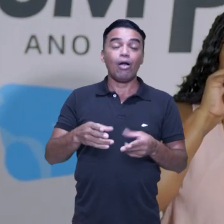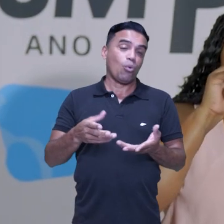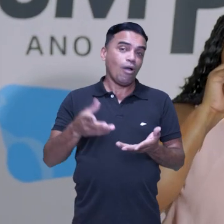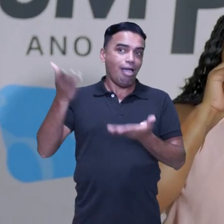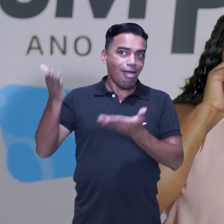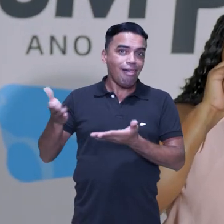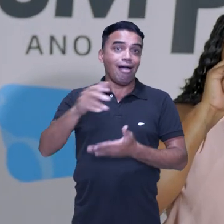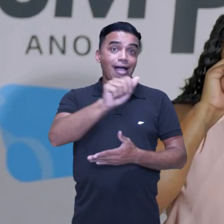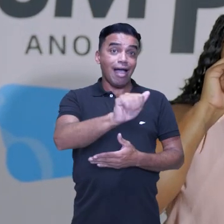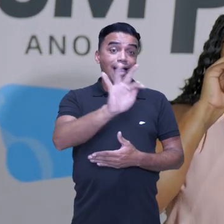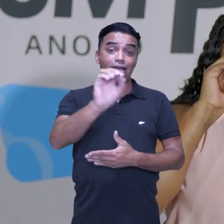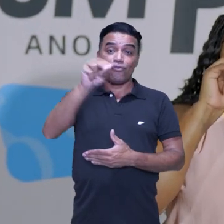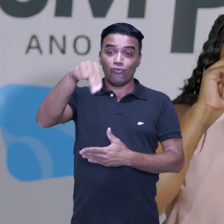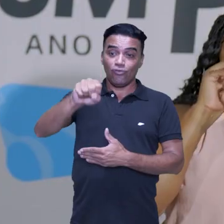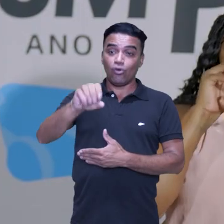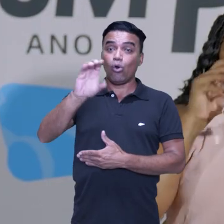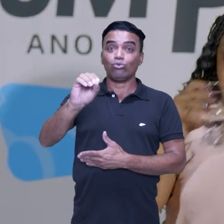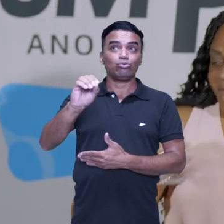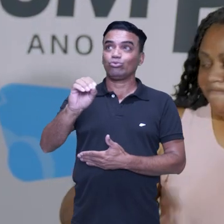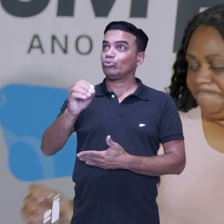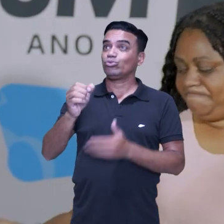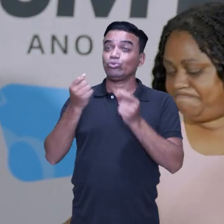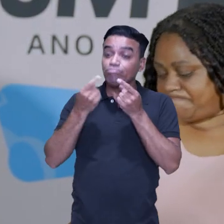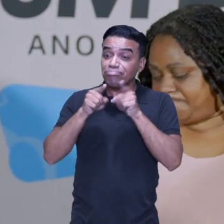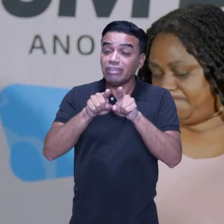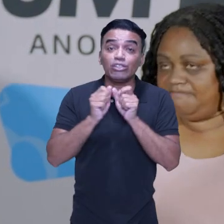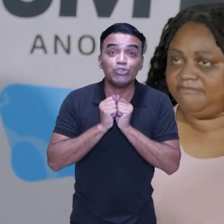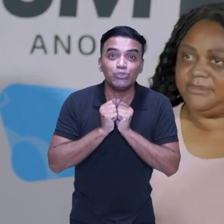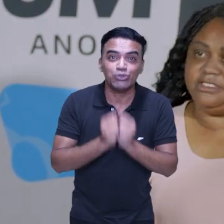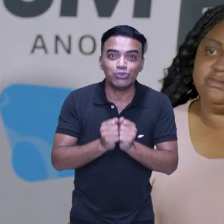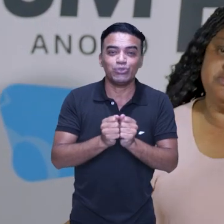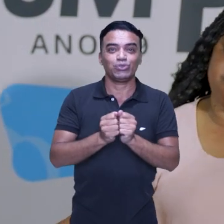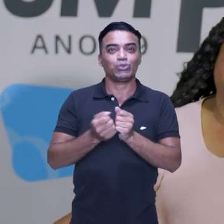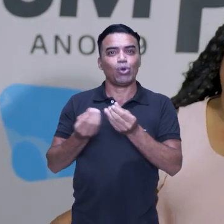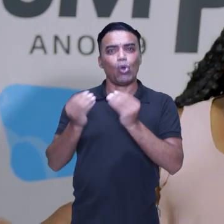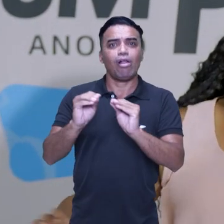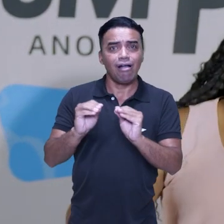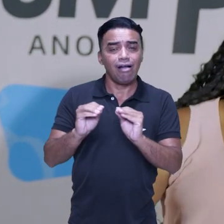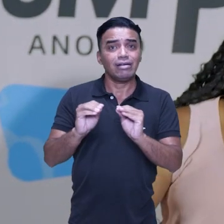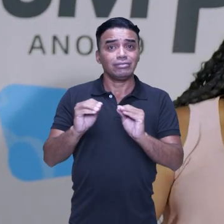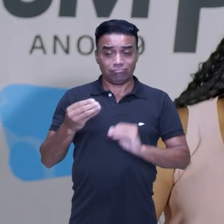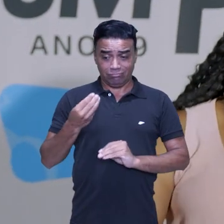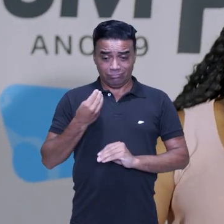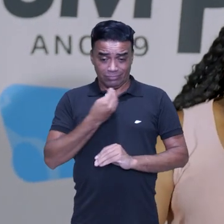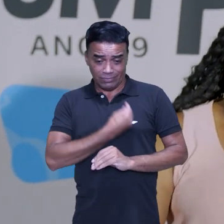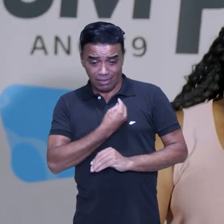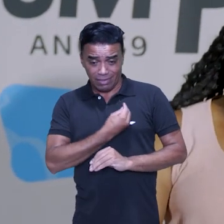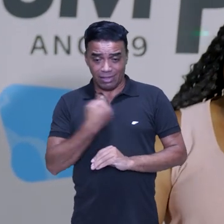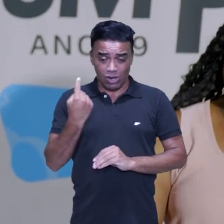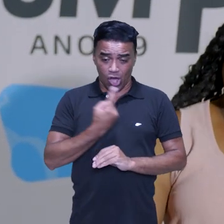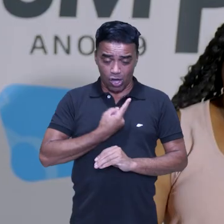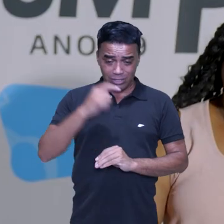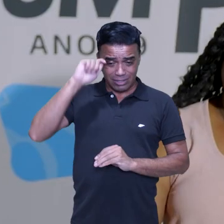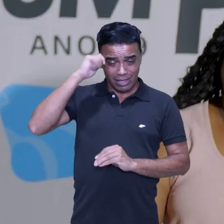Afonso, nos prestigiando, colocando a realidade que, muitas das vezes, nós que somos negros